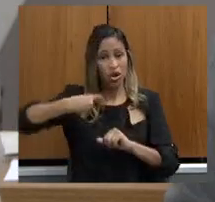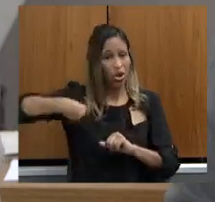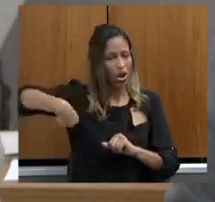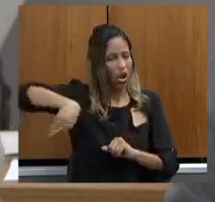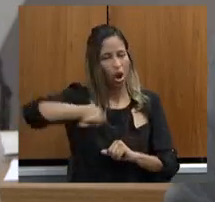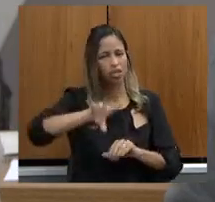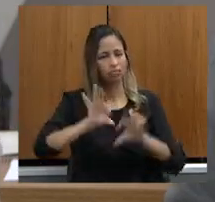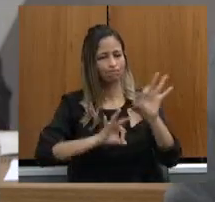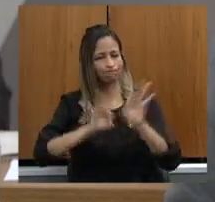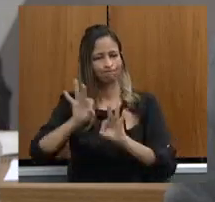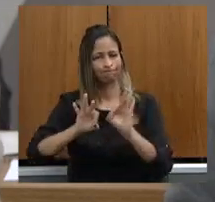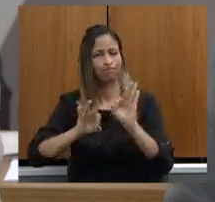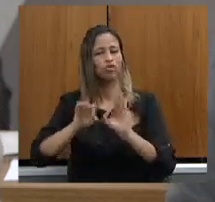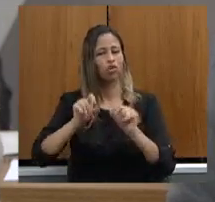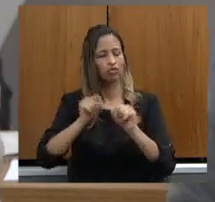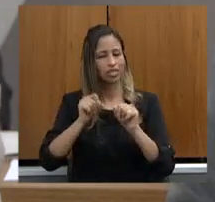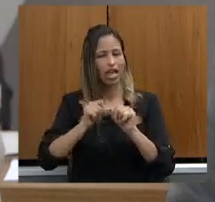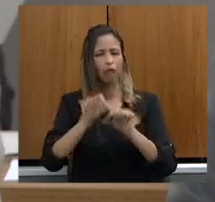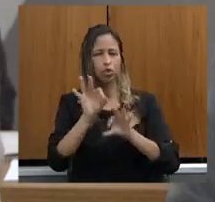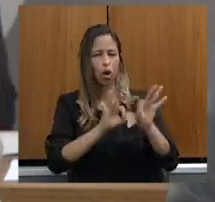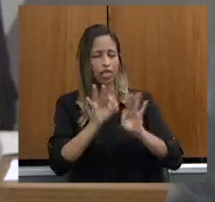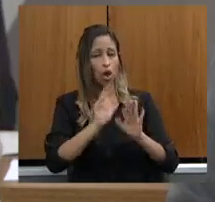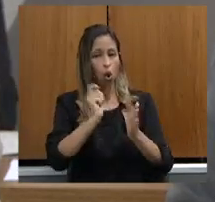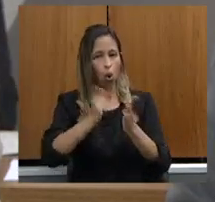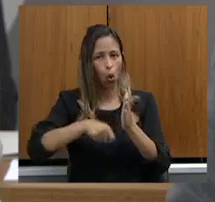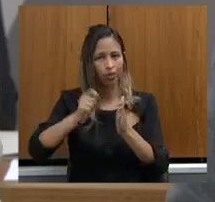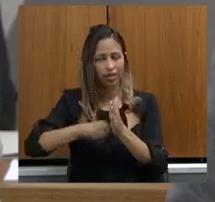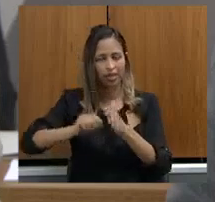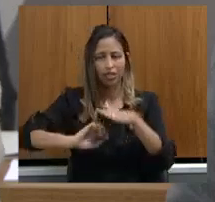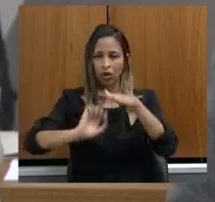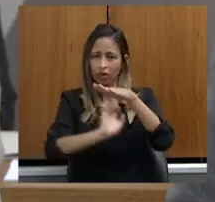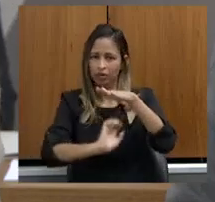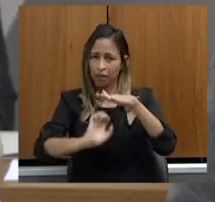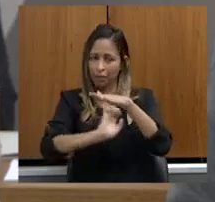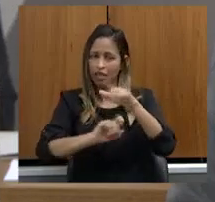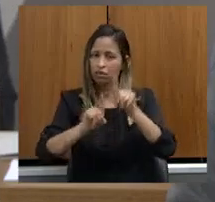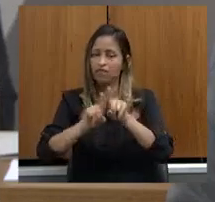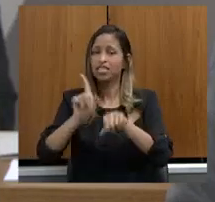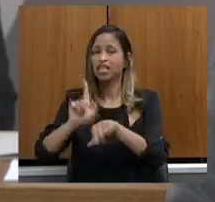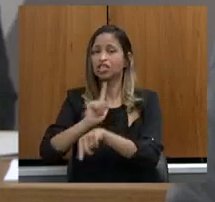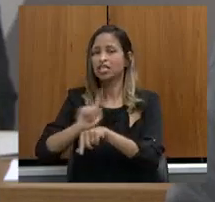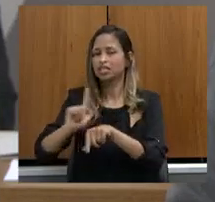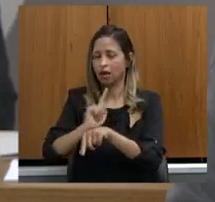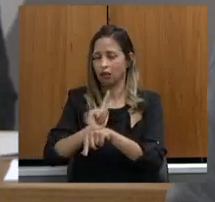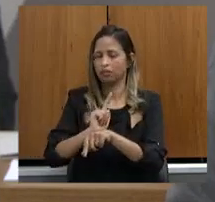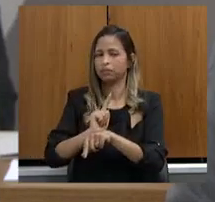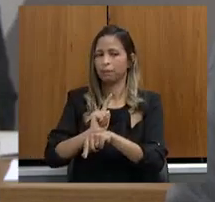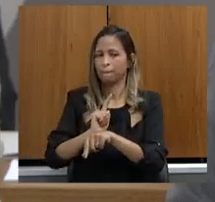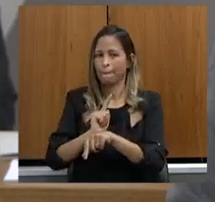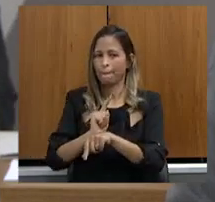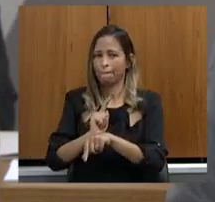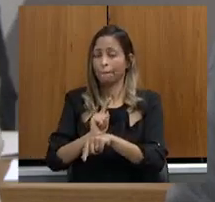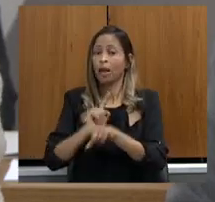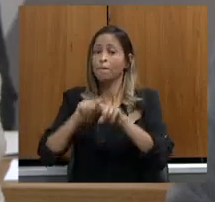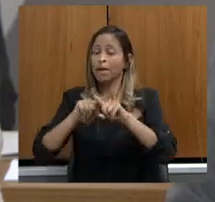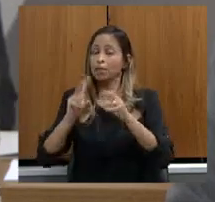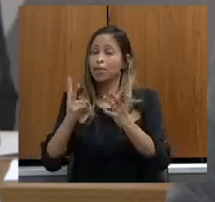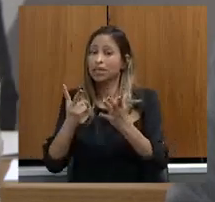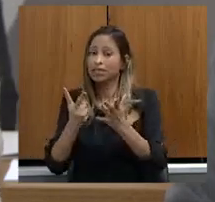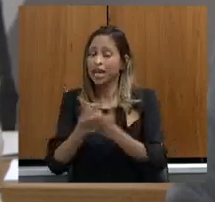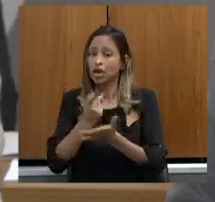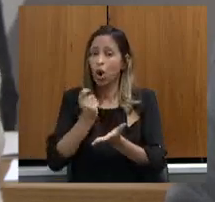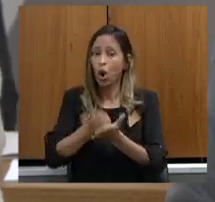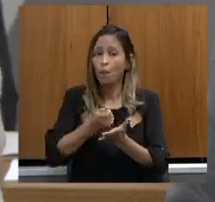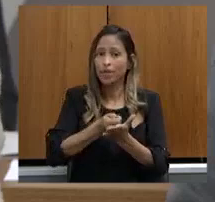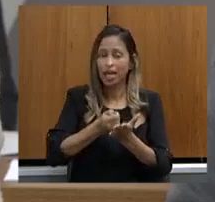que elaboramos toda a metodologia o formato de contratação da empresa é para fazer a gestão desse recurso e apesar de não ser